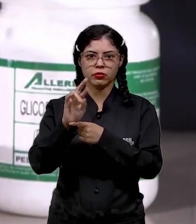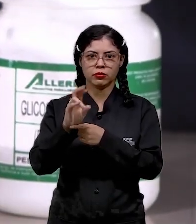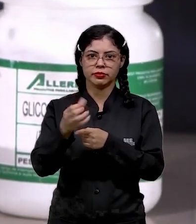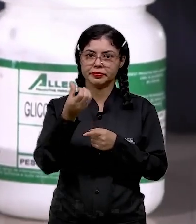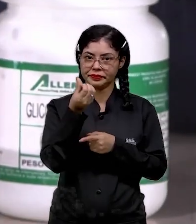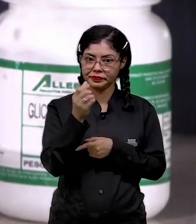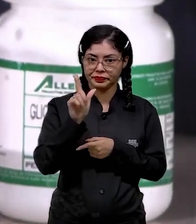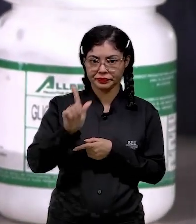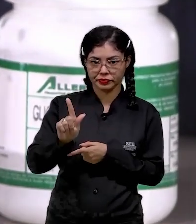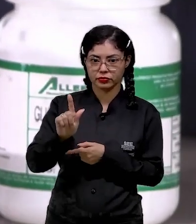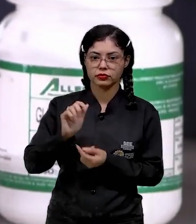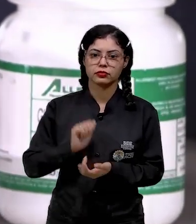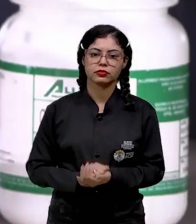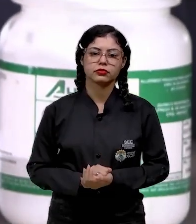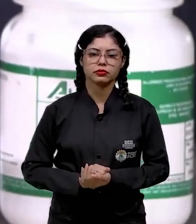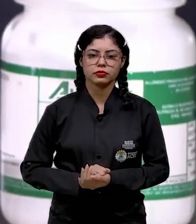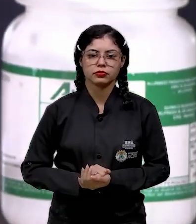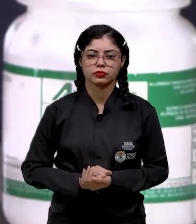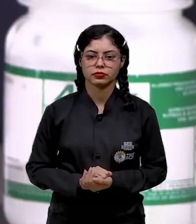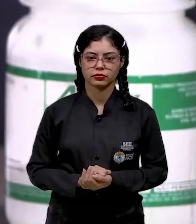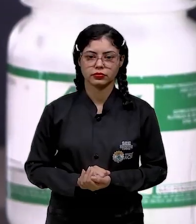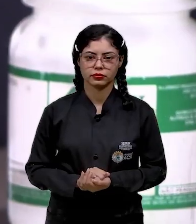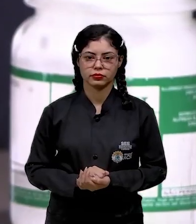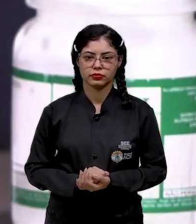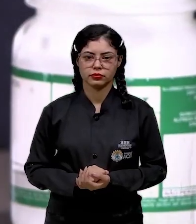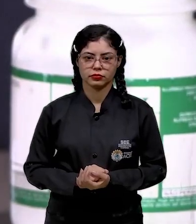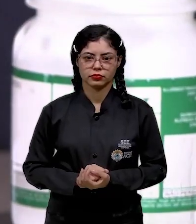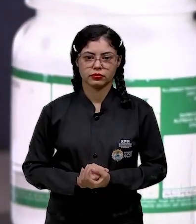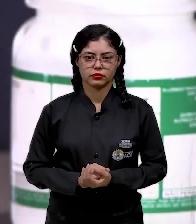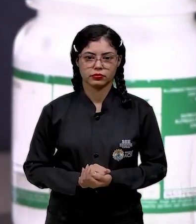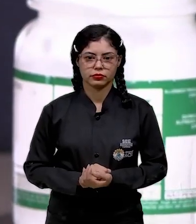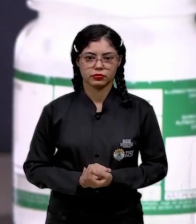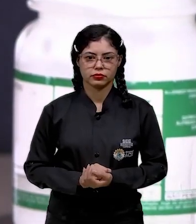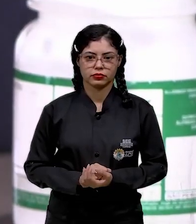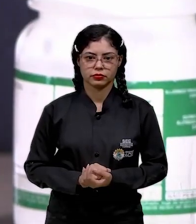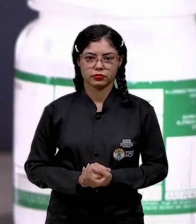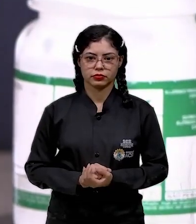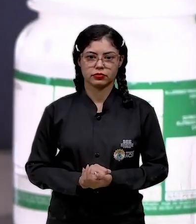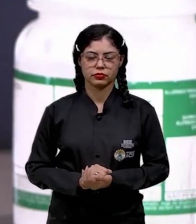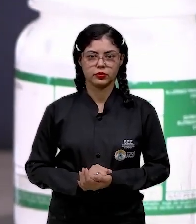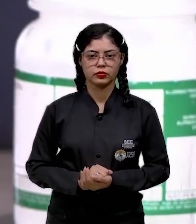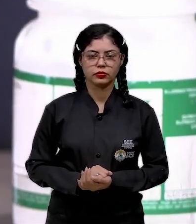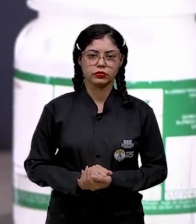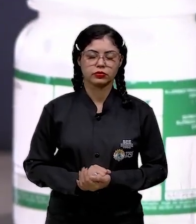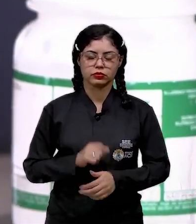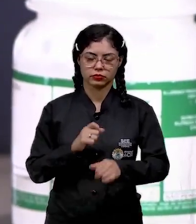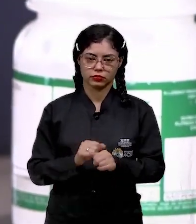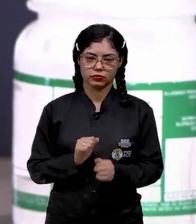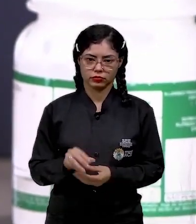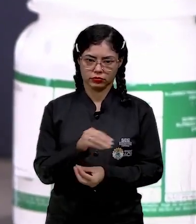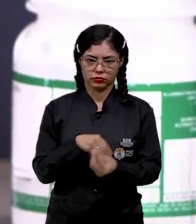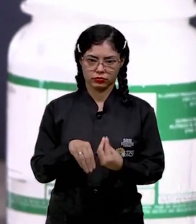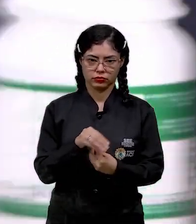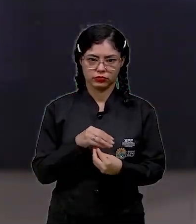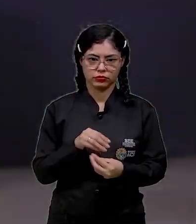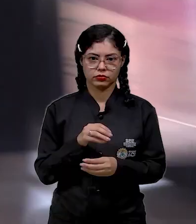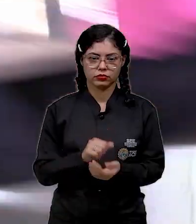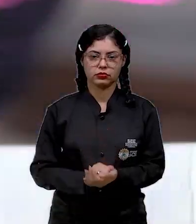gramas aqui de glicose. Então vamos deixar elas solubilizarem aqui nas